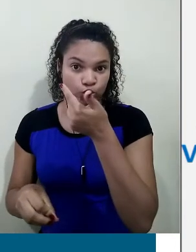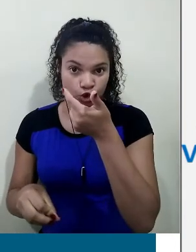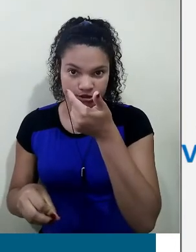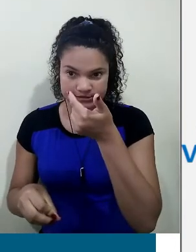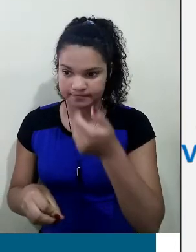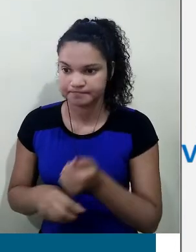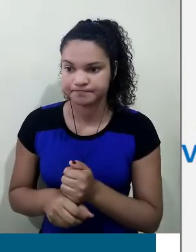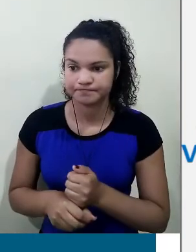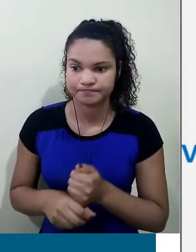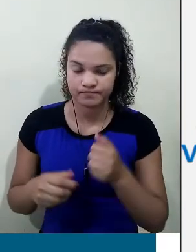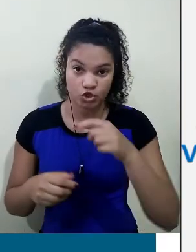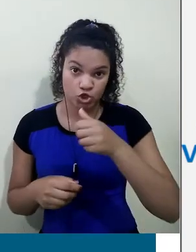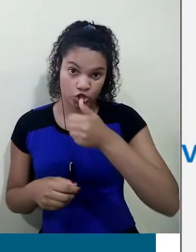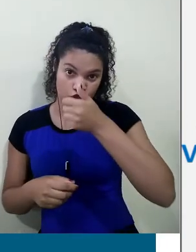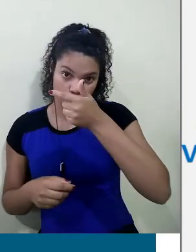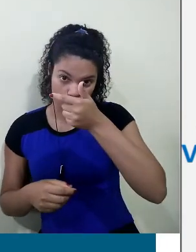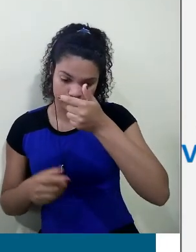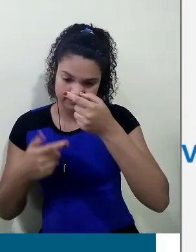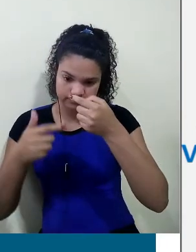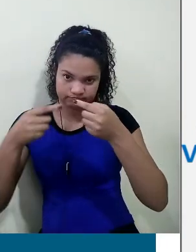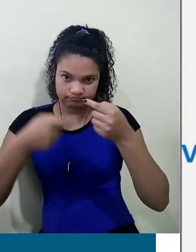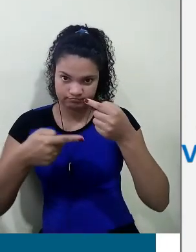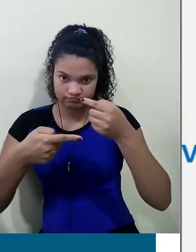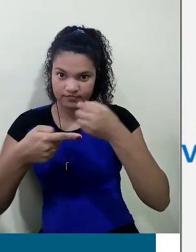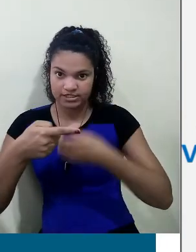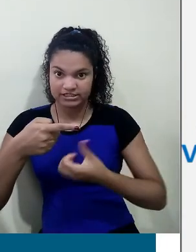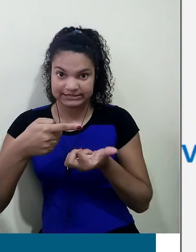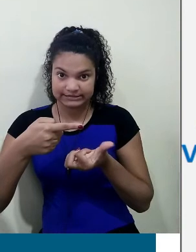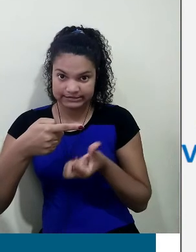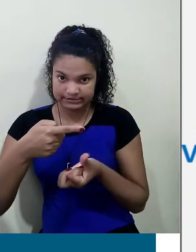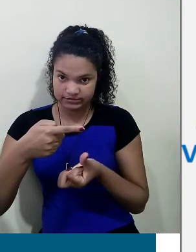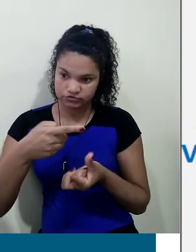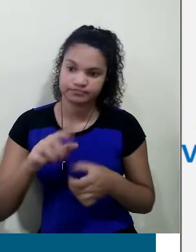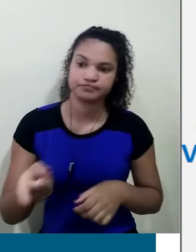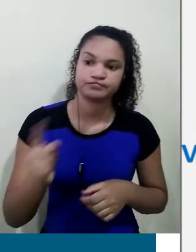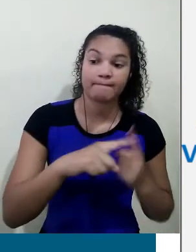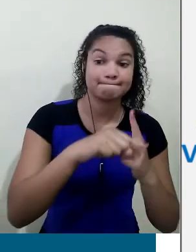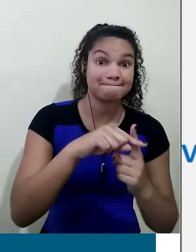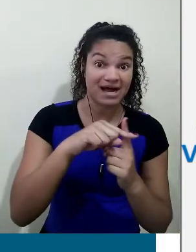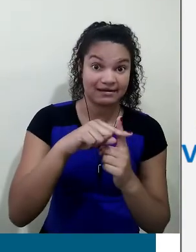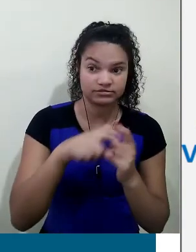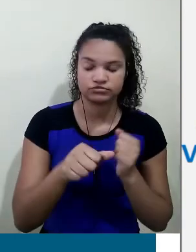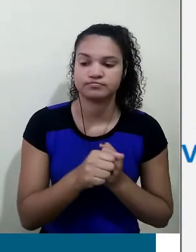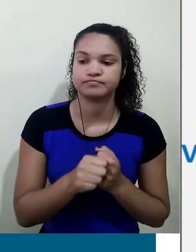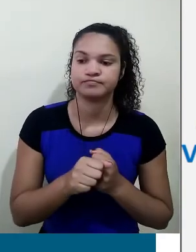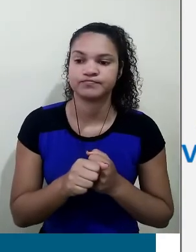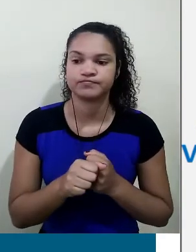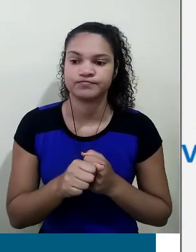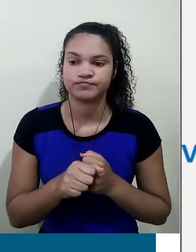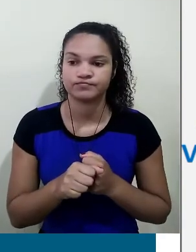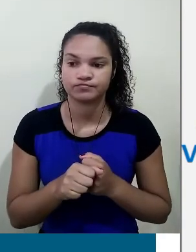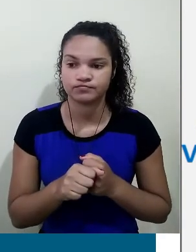12 casos em 16 casos possíveis, mais a probabilidade de nascerem indivíduos com sementes